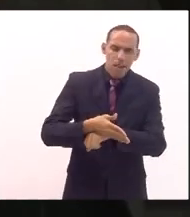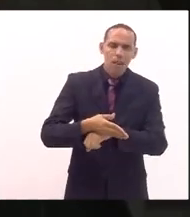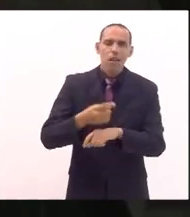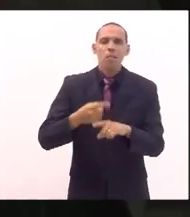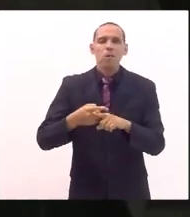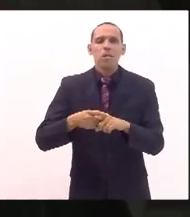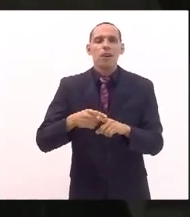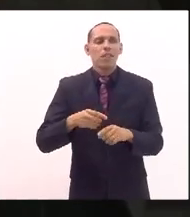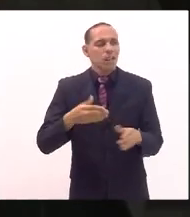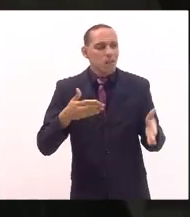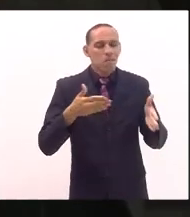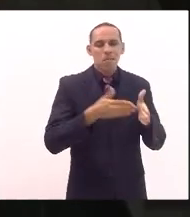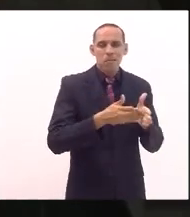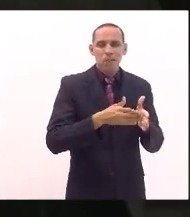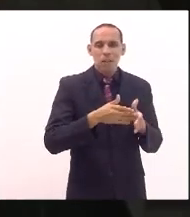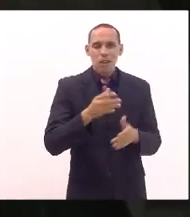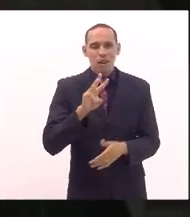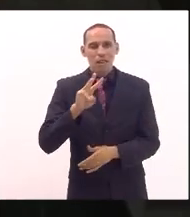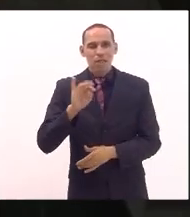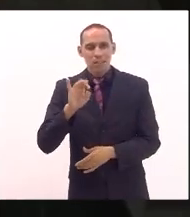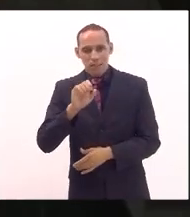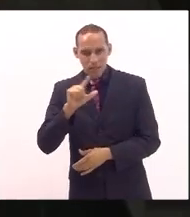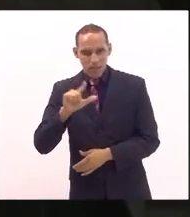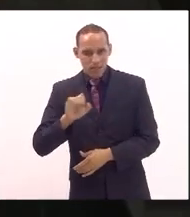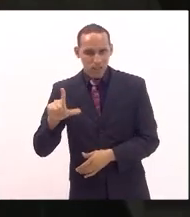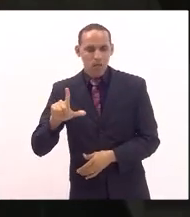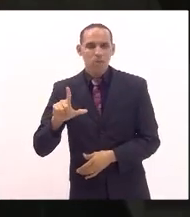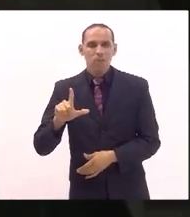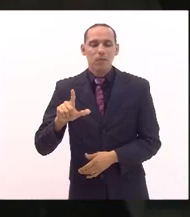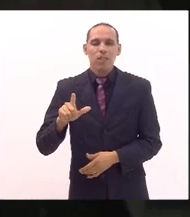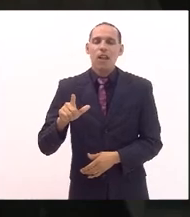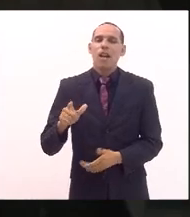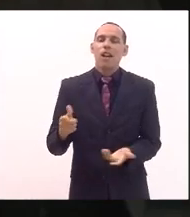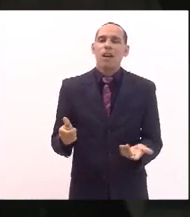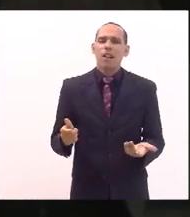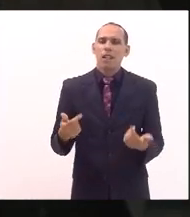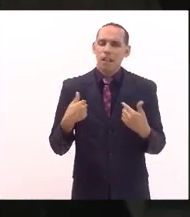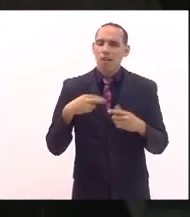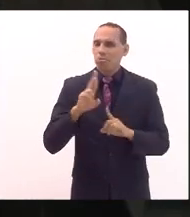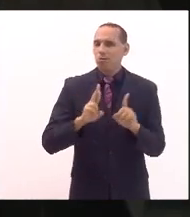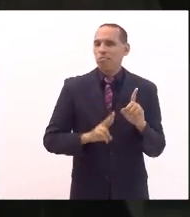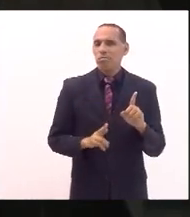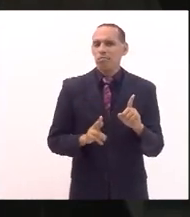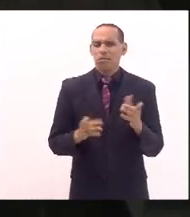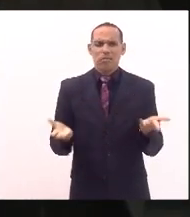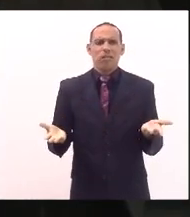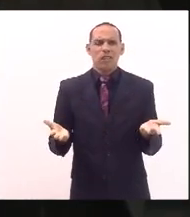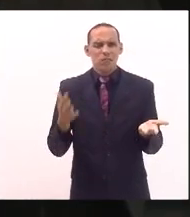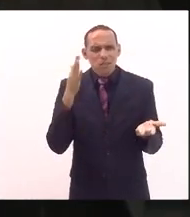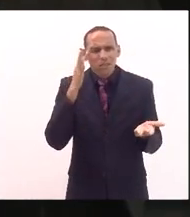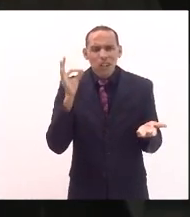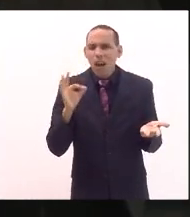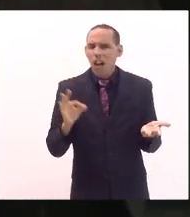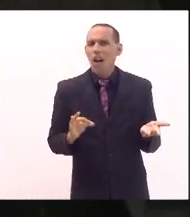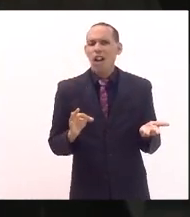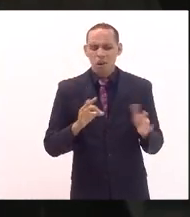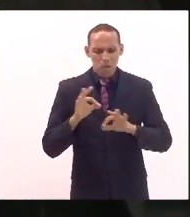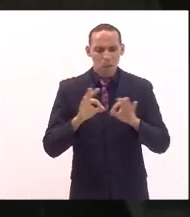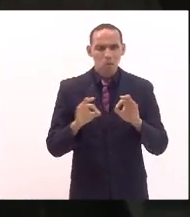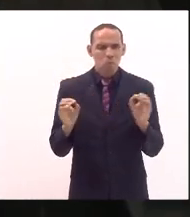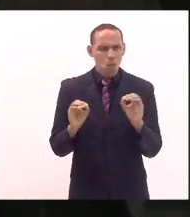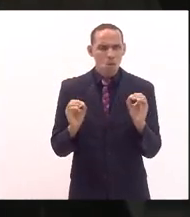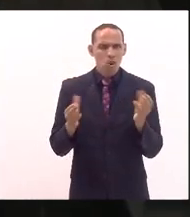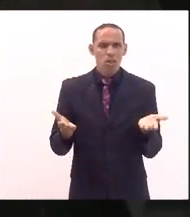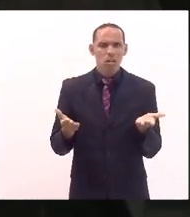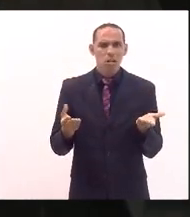vício no tribunal especial misto do Qual foi relator hora não conhece não sabia não estava preparado